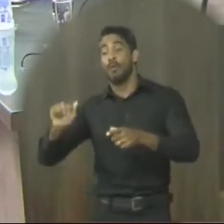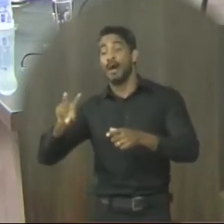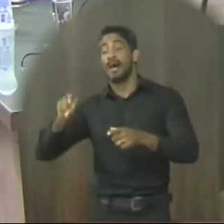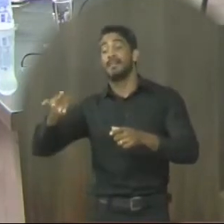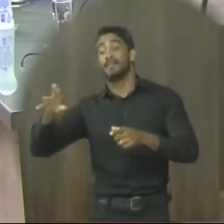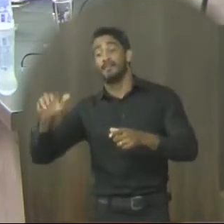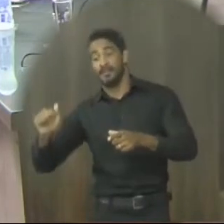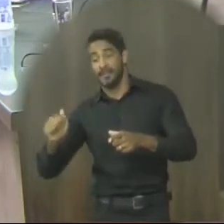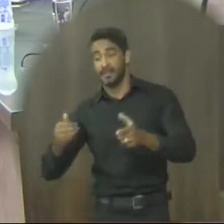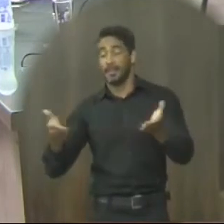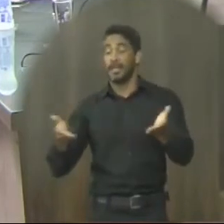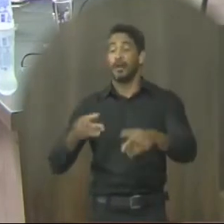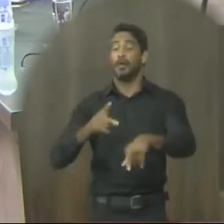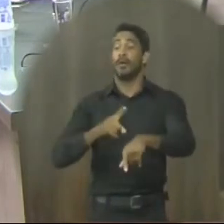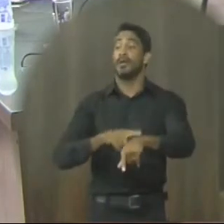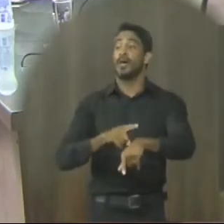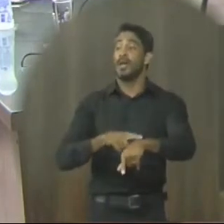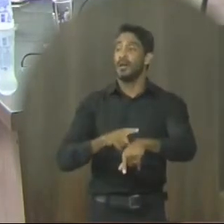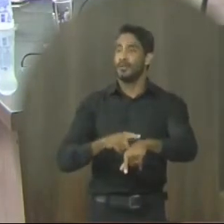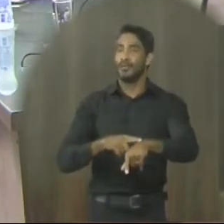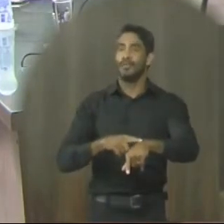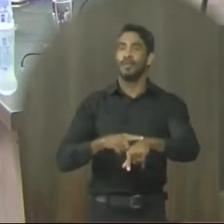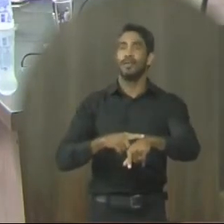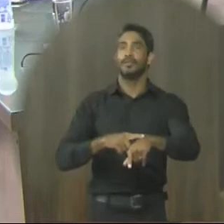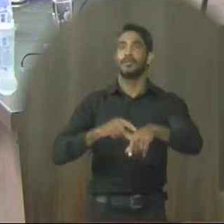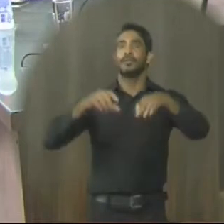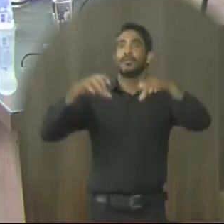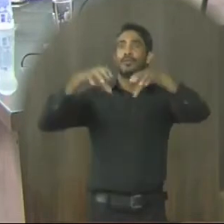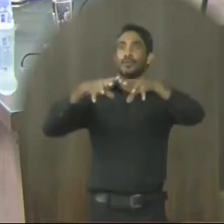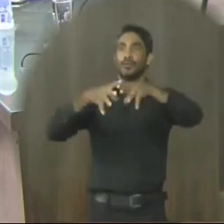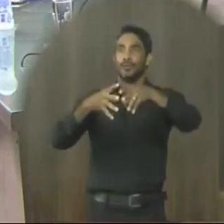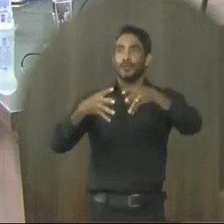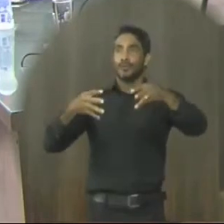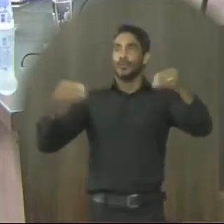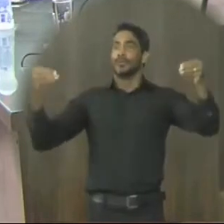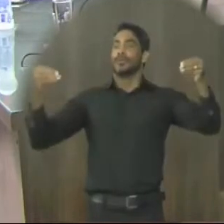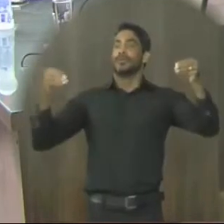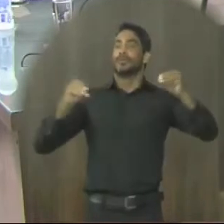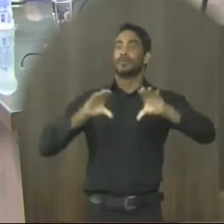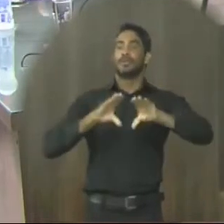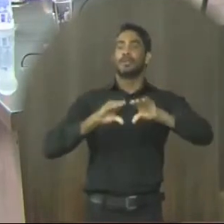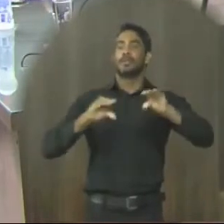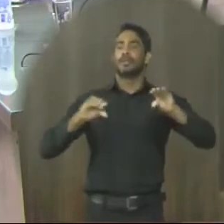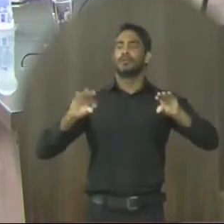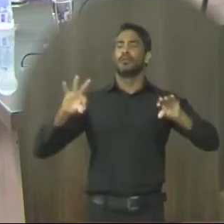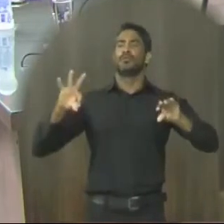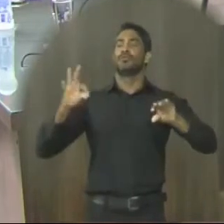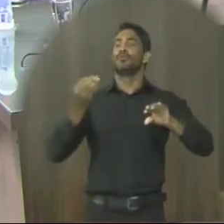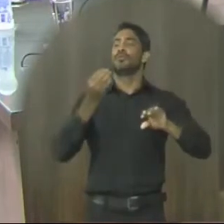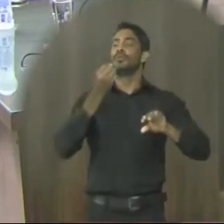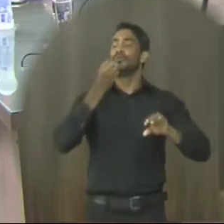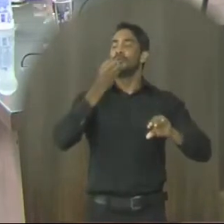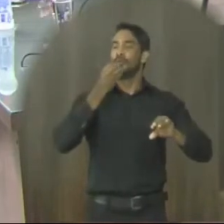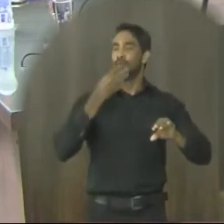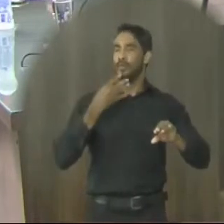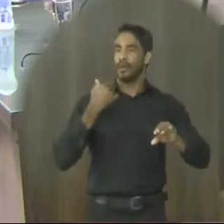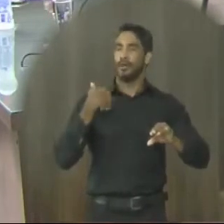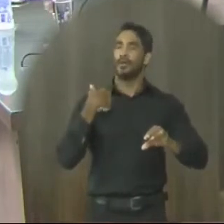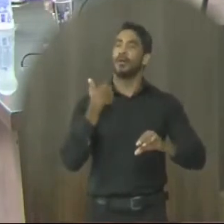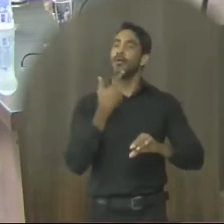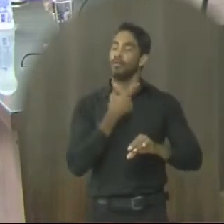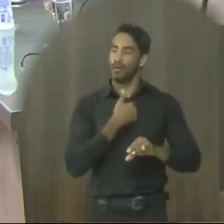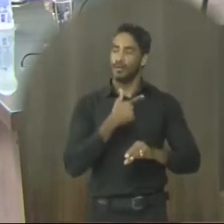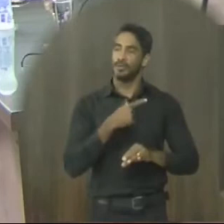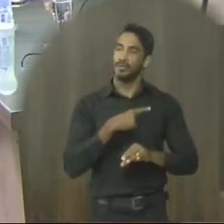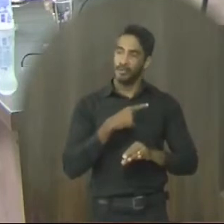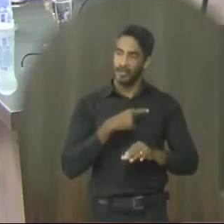que agora é um momento que está estiado, né? Está num momento tranquilo, então está todo mundo de boa. Mas nós passamos por